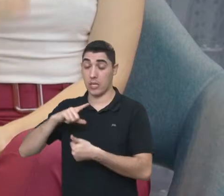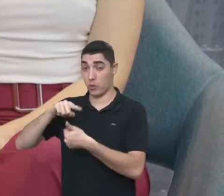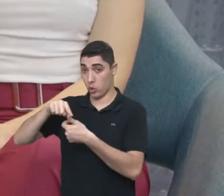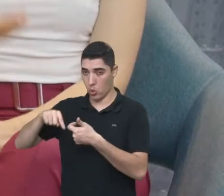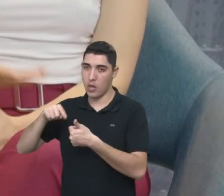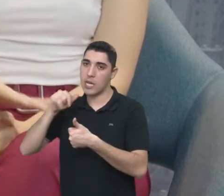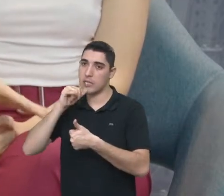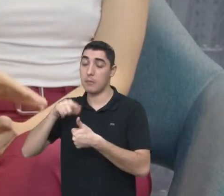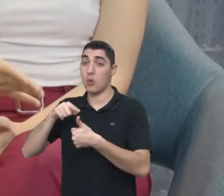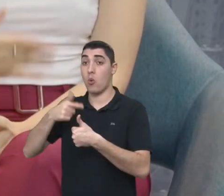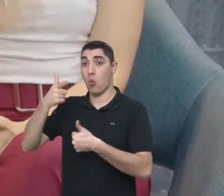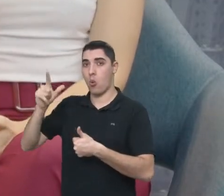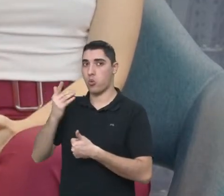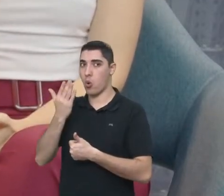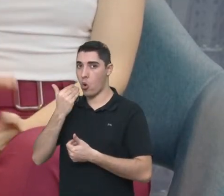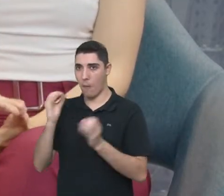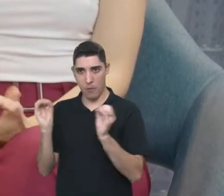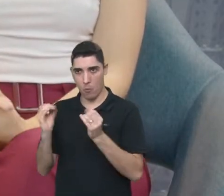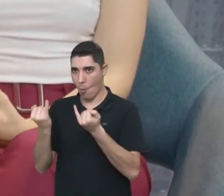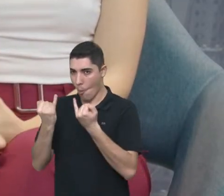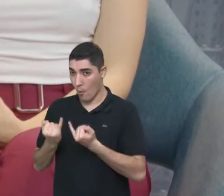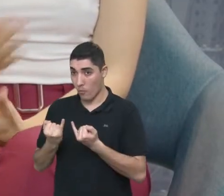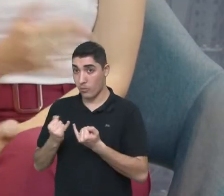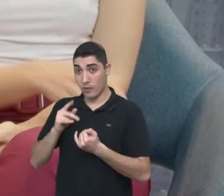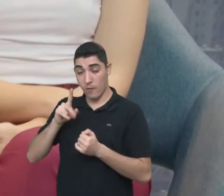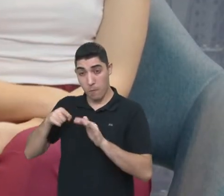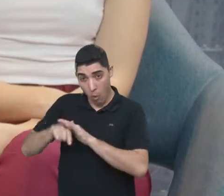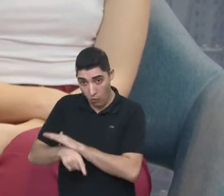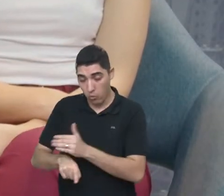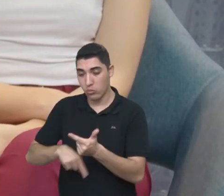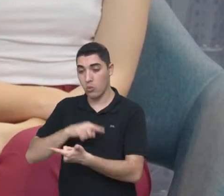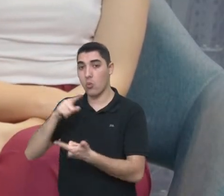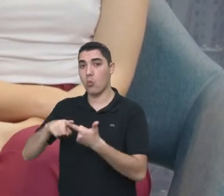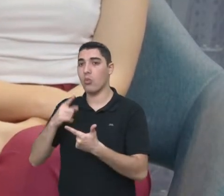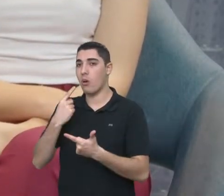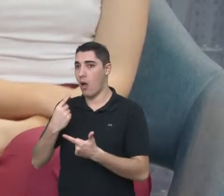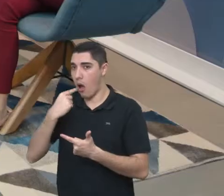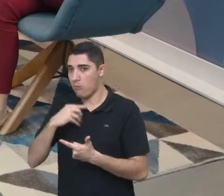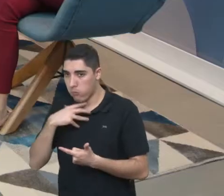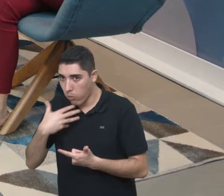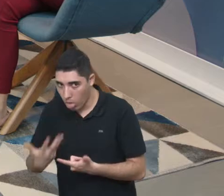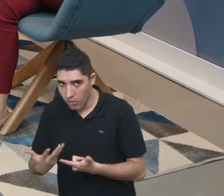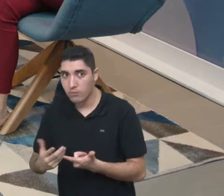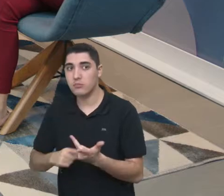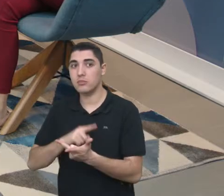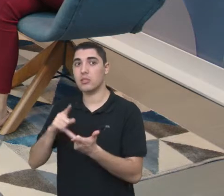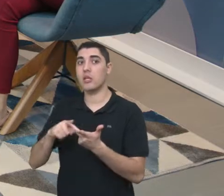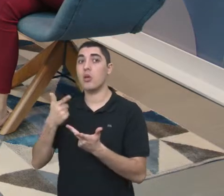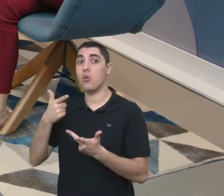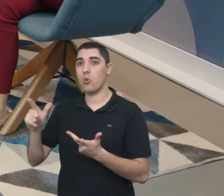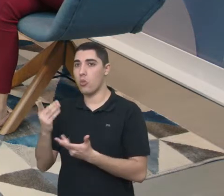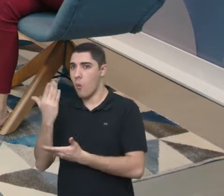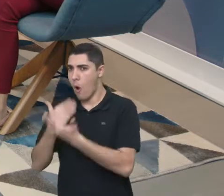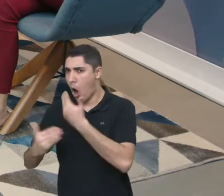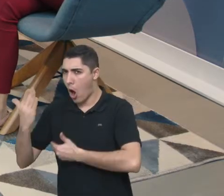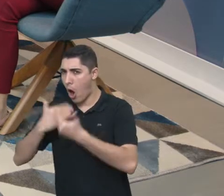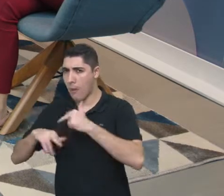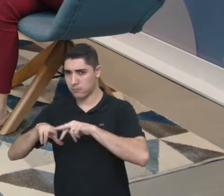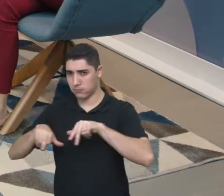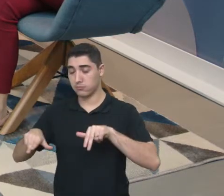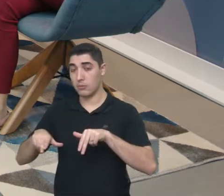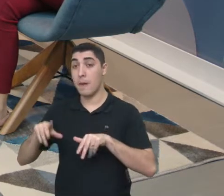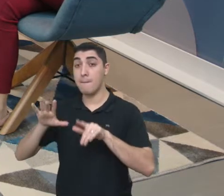transtornos, que é a anorexia nervosa, a bulimia nervosa e o transtorno de compulsão alimentar. Mas nós temos também, tem crescido muito